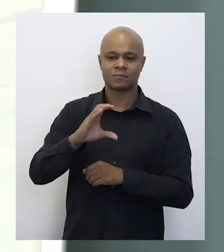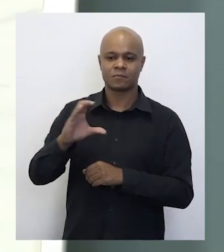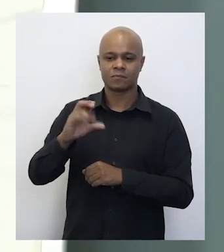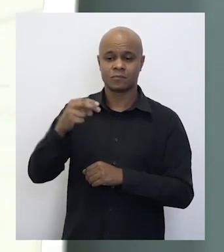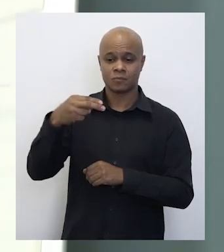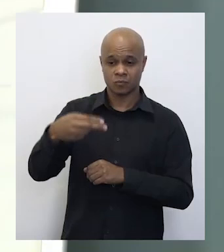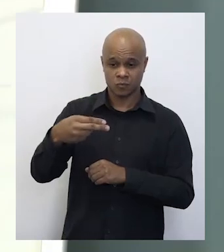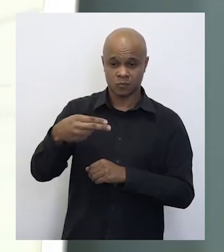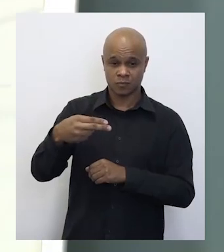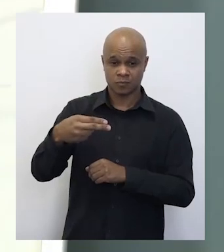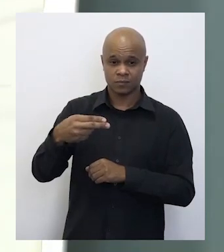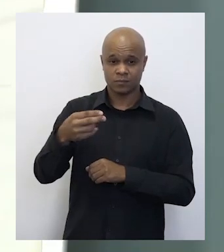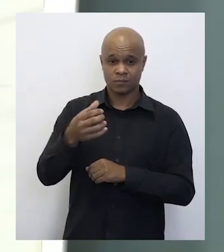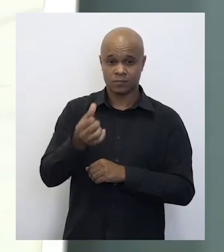a